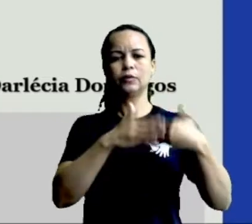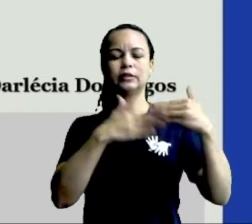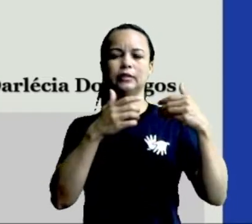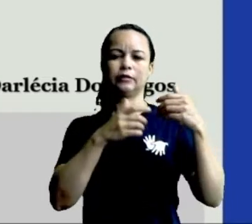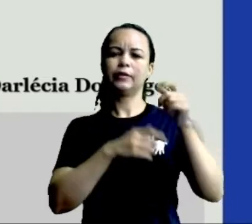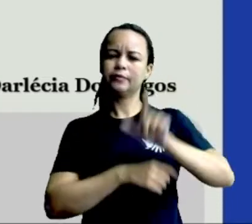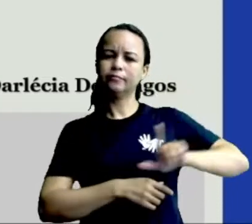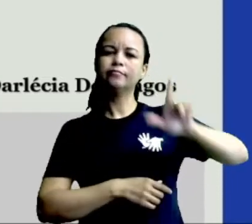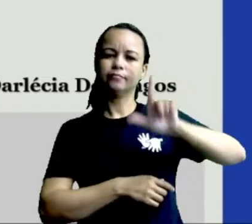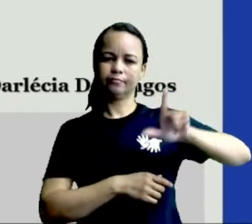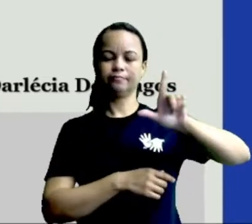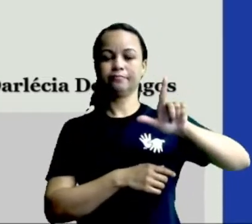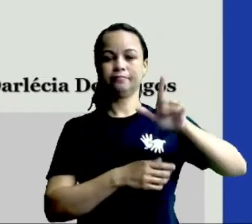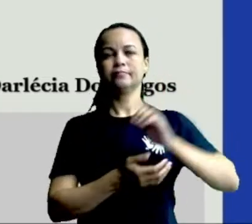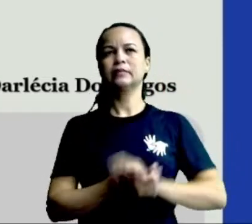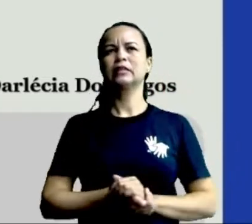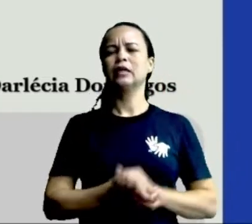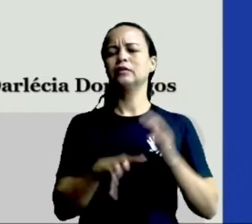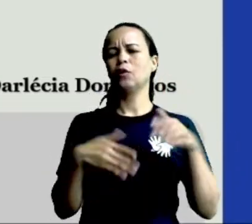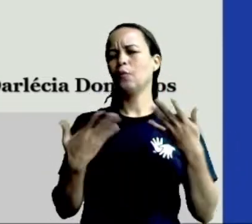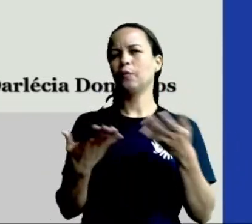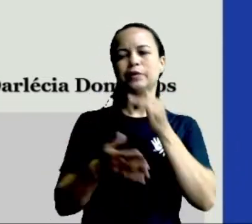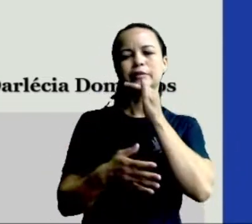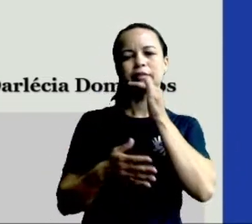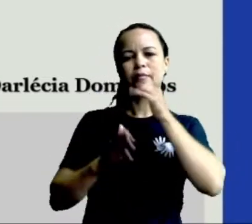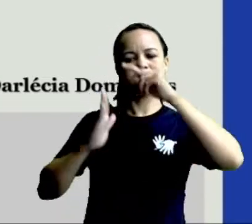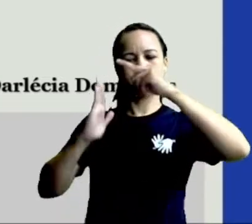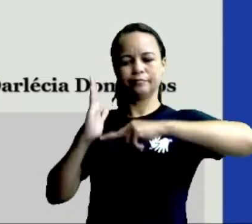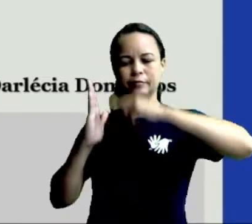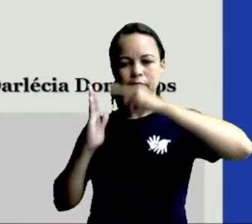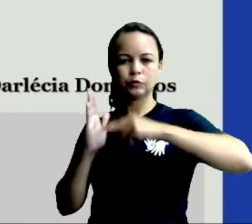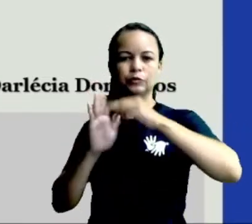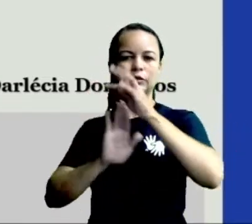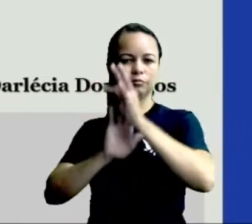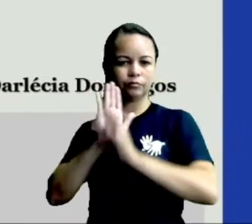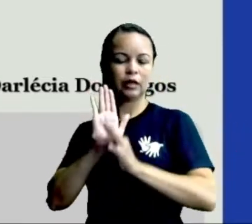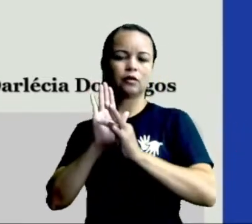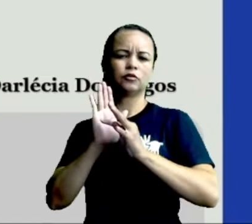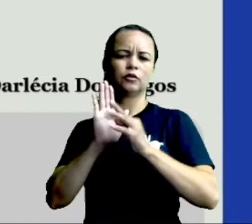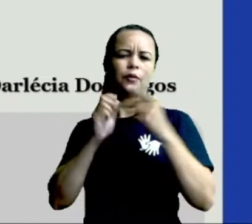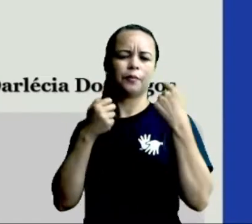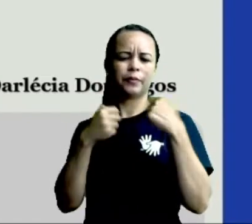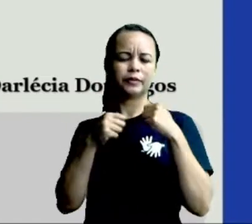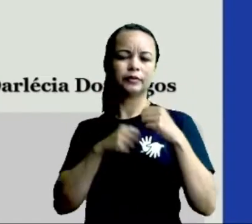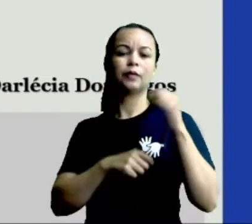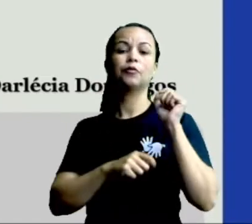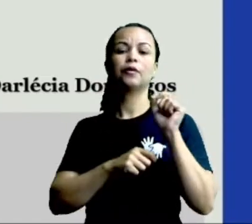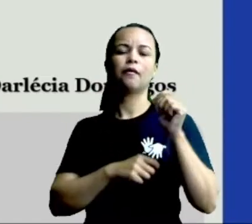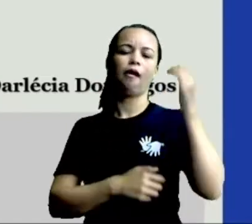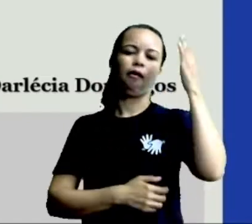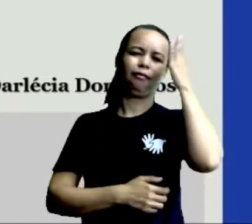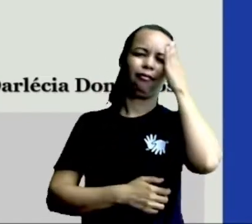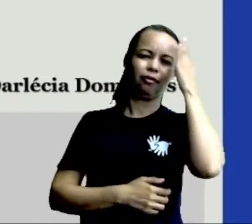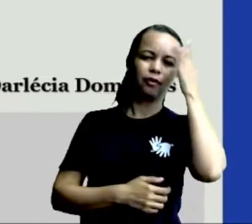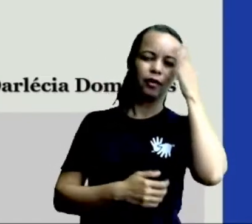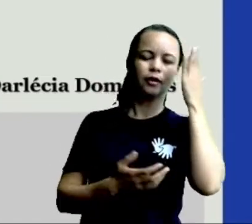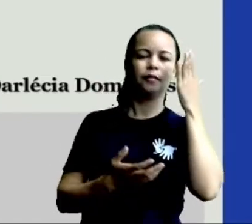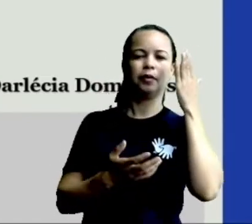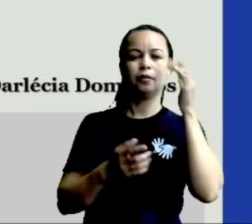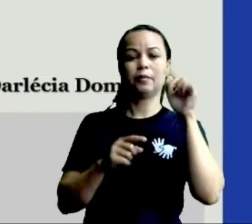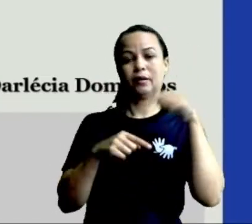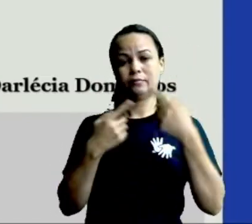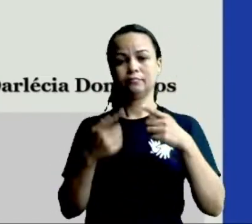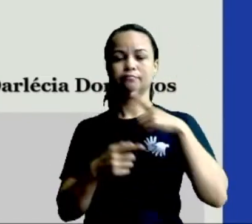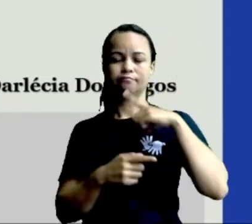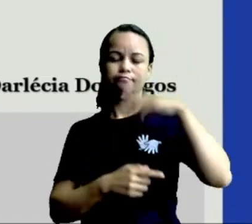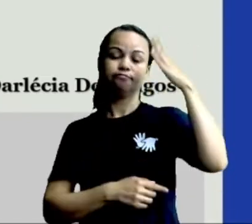sequência lógica. Então, quando a gente vai fazer a leitura de algum texto, a gente precisa entender. Então, para que tenha esse entendimento,